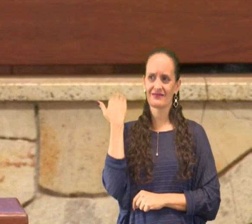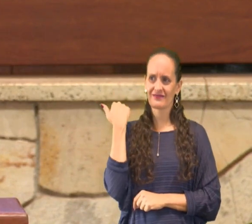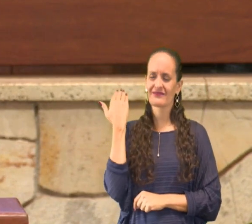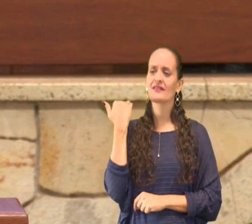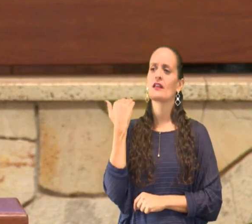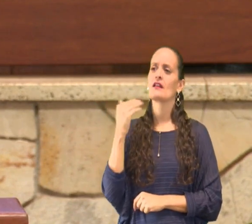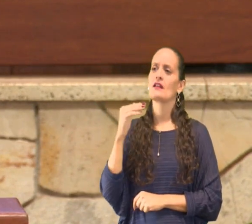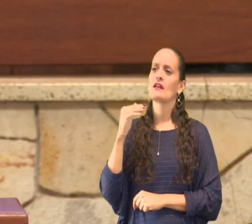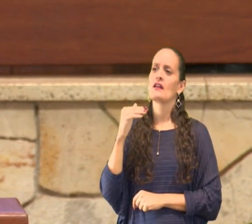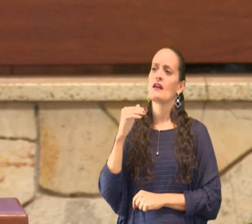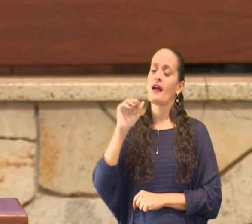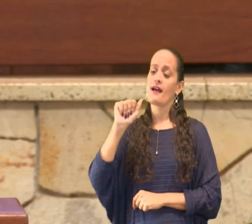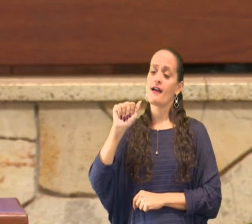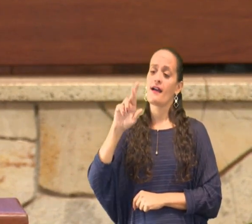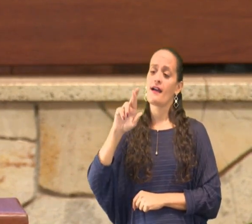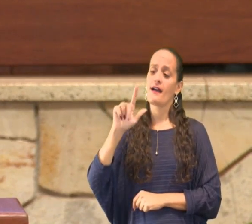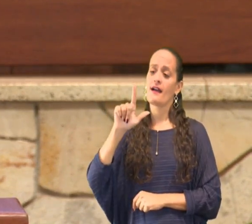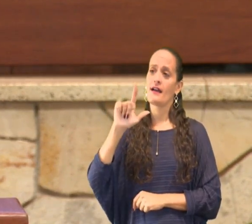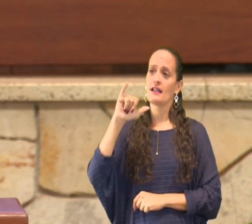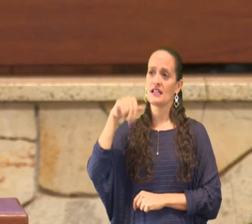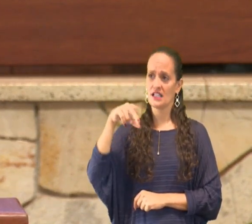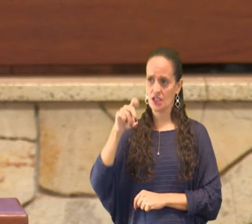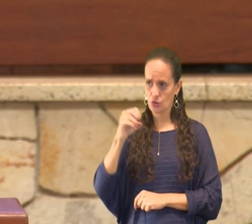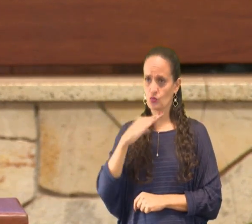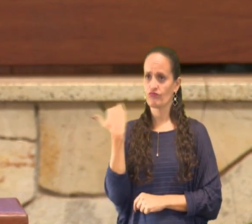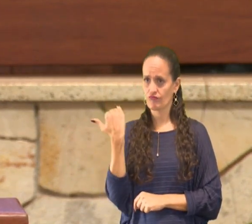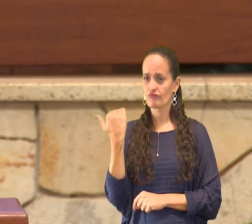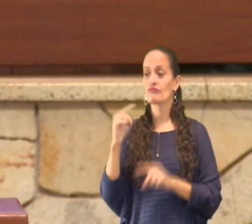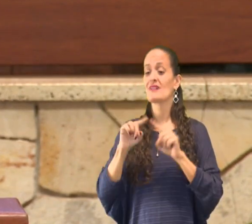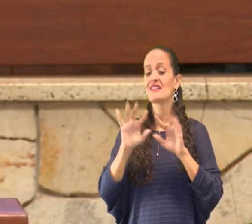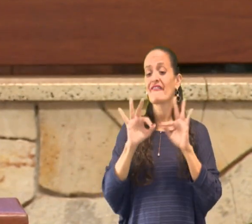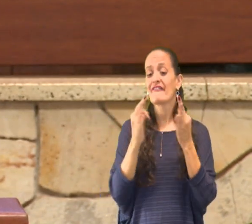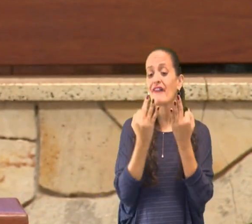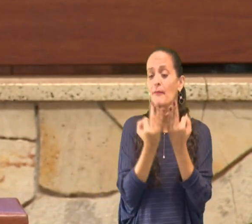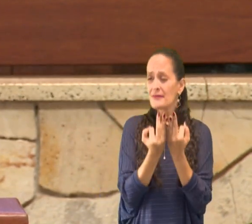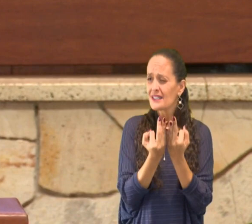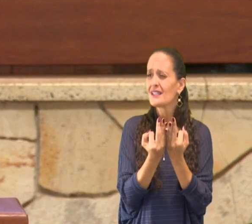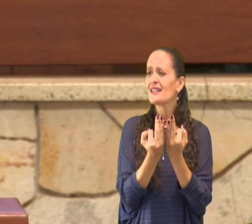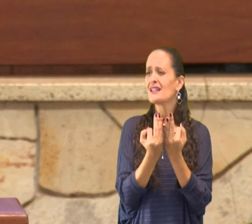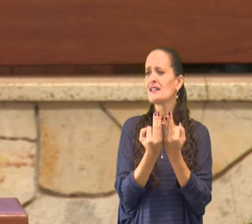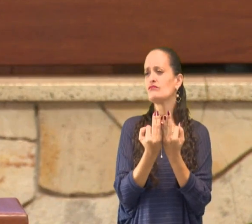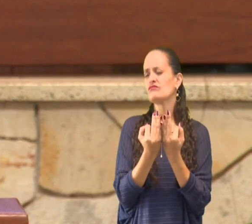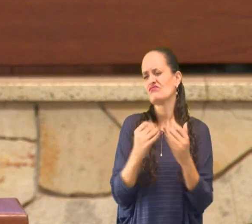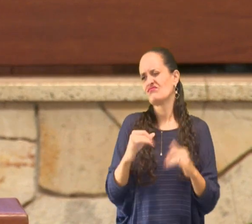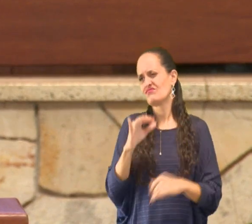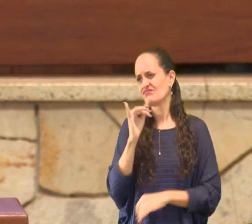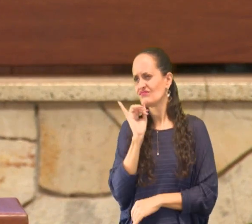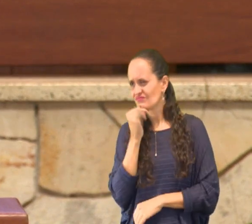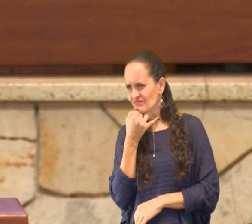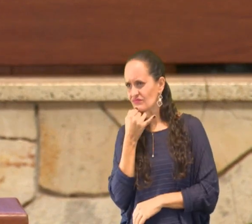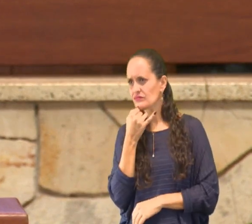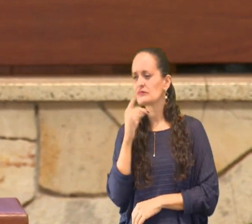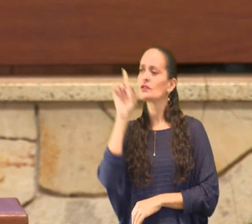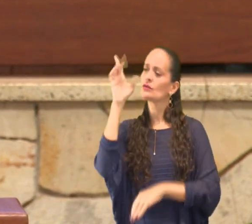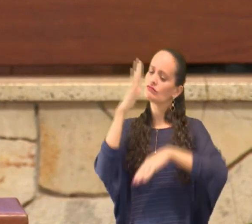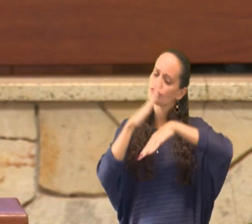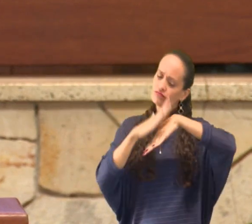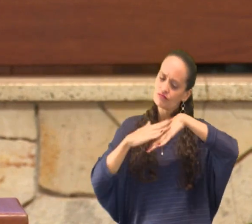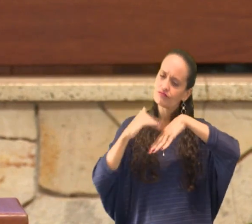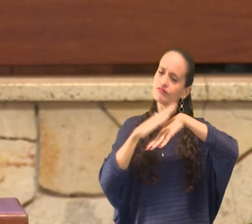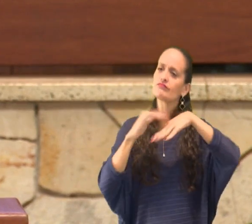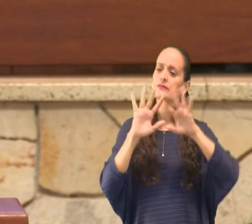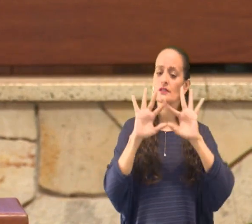filha do irmão Arlindo, a Helena, e o irmão Arlindo foi sepultado essa semana. Então que o Espírito Santo possa trazer o consolo,